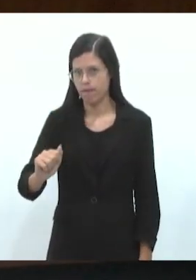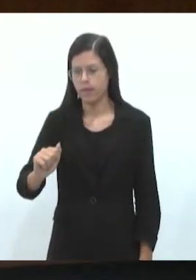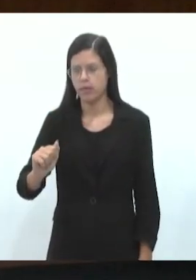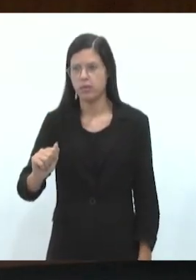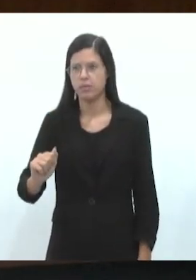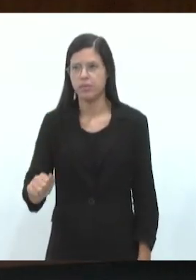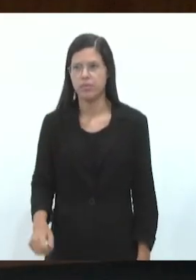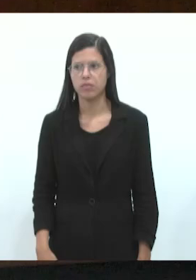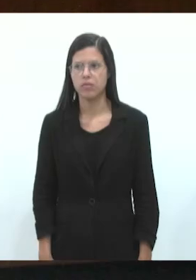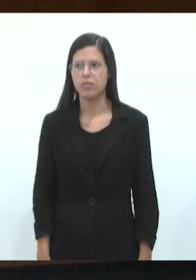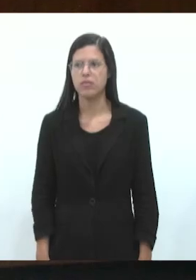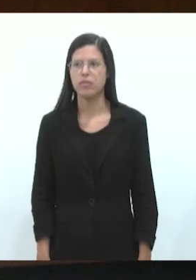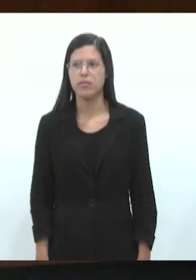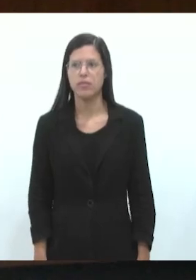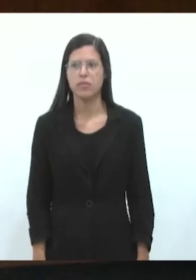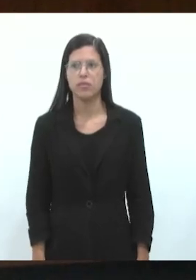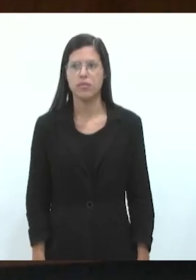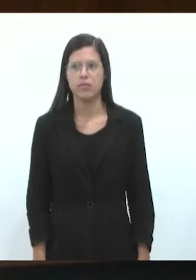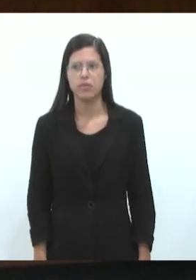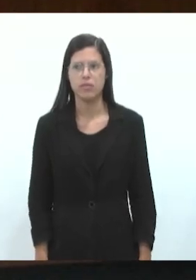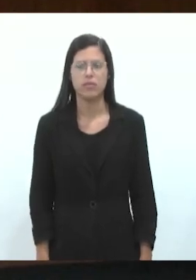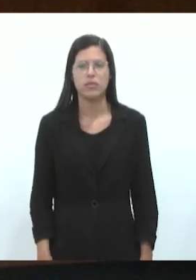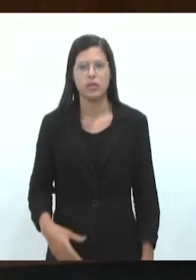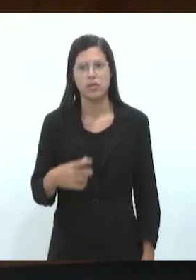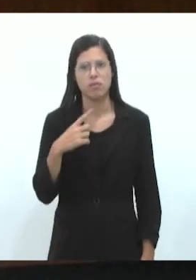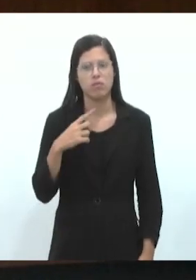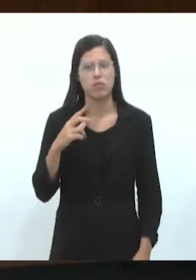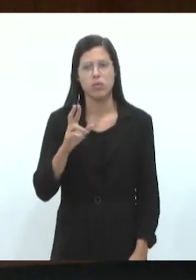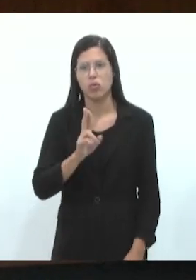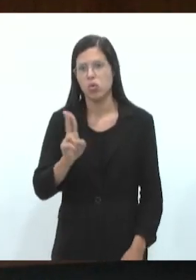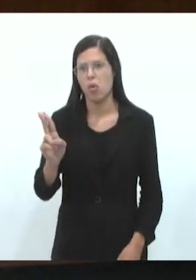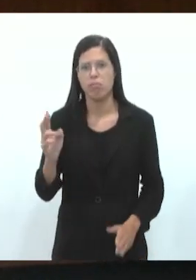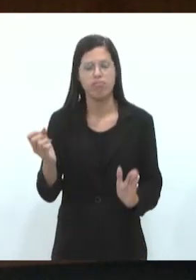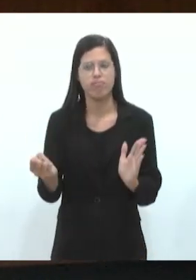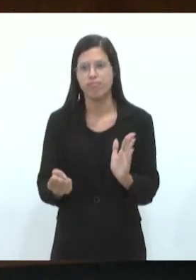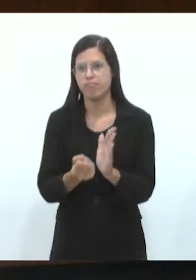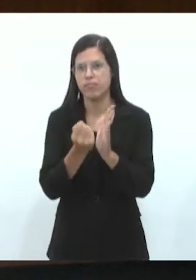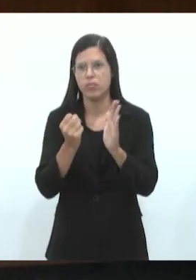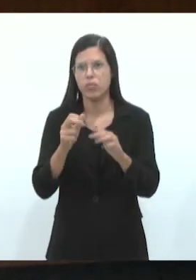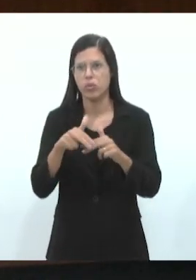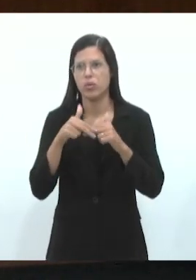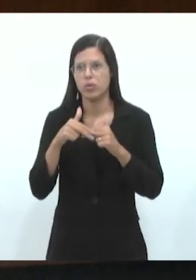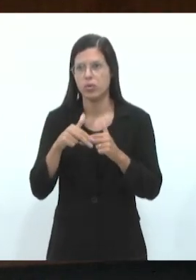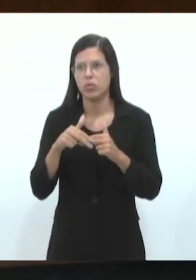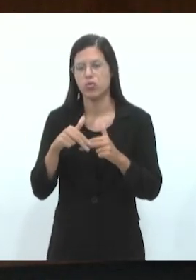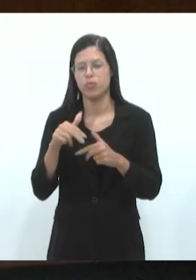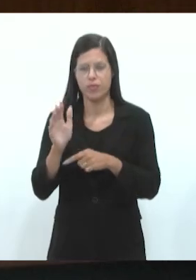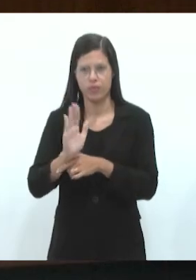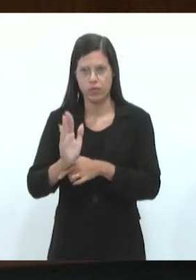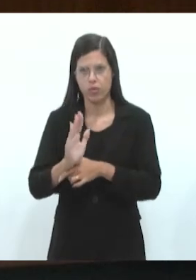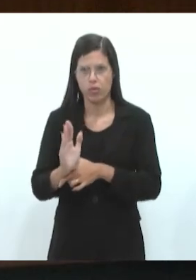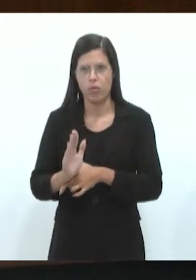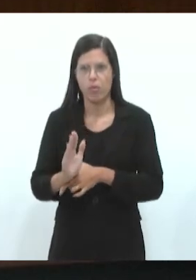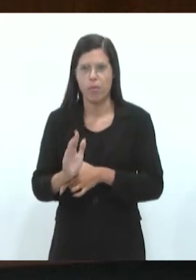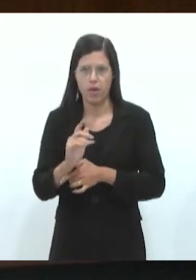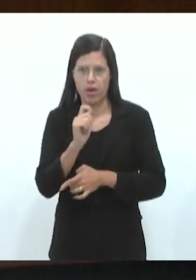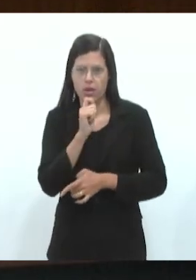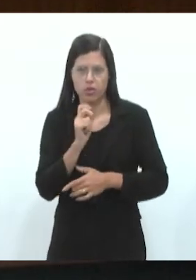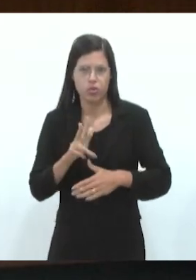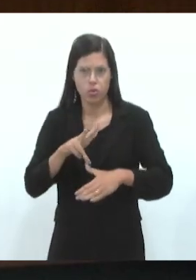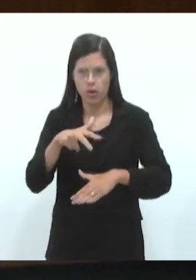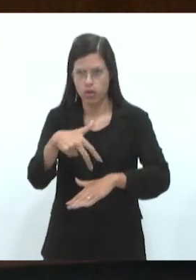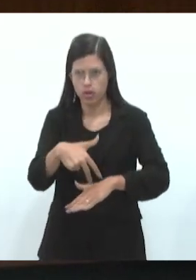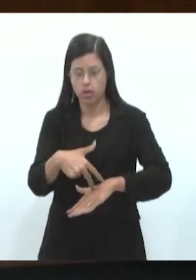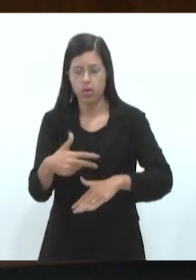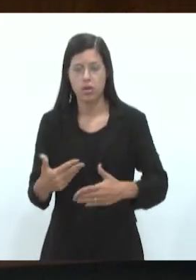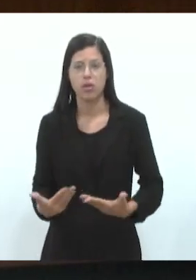nome em relevo, fruto do filme Ainda Estamos Aí. Um filme que, se a gente